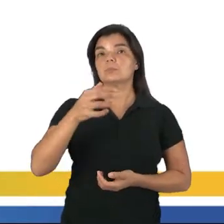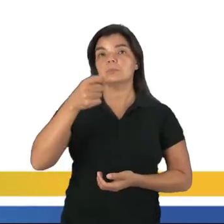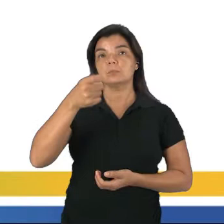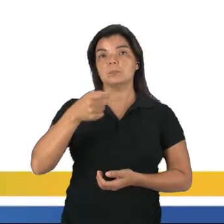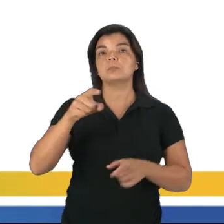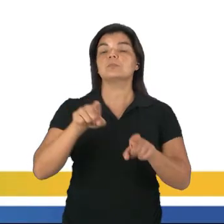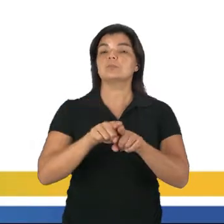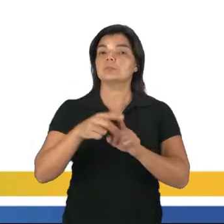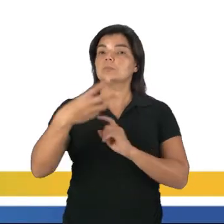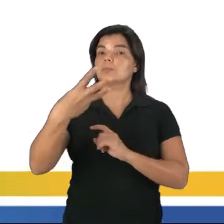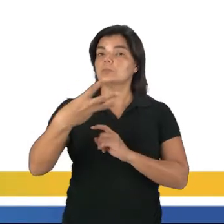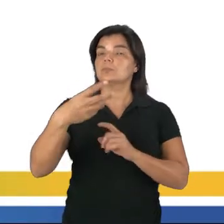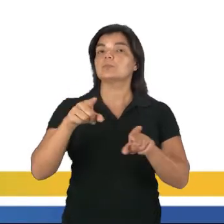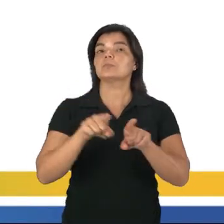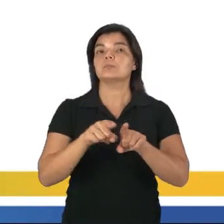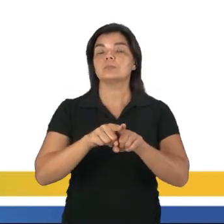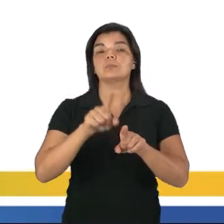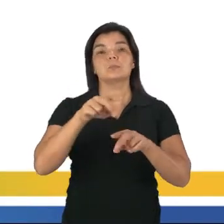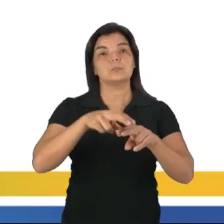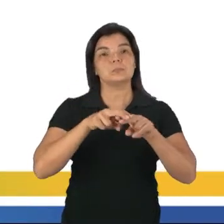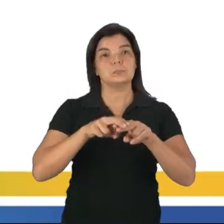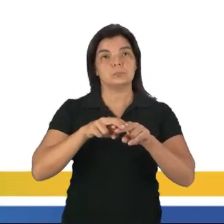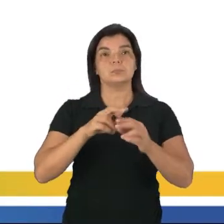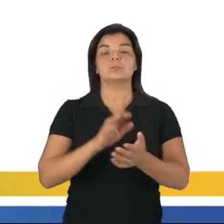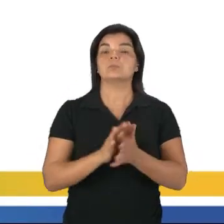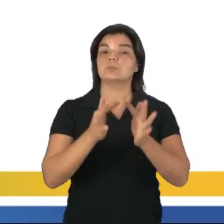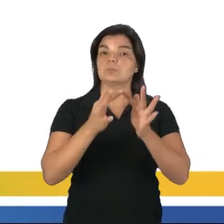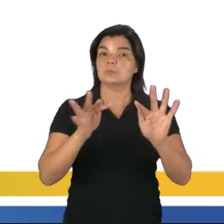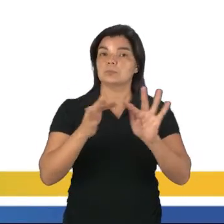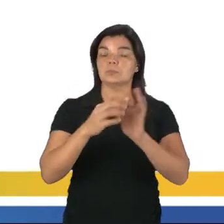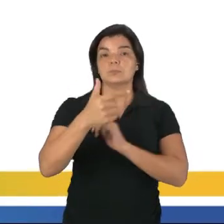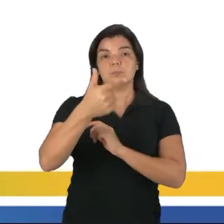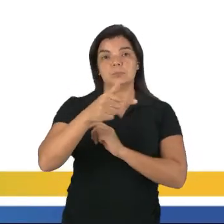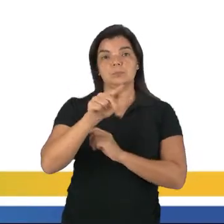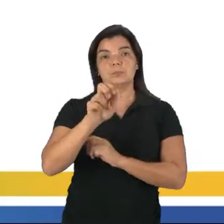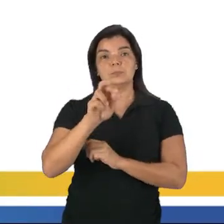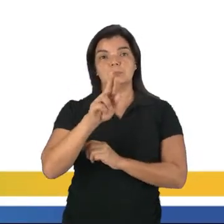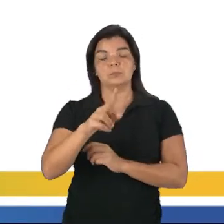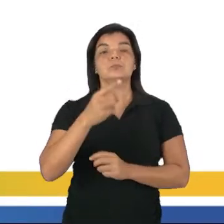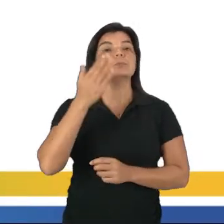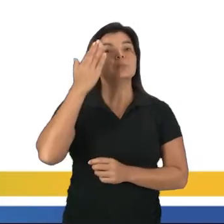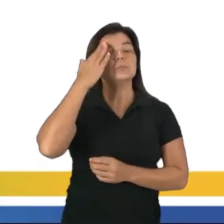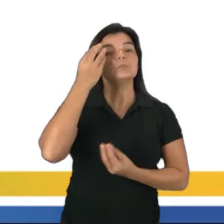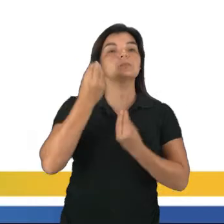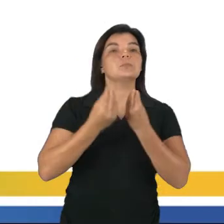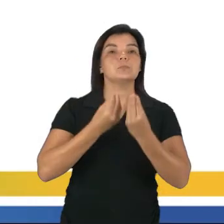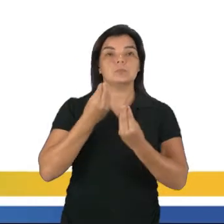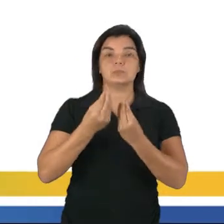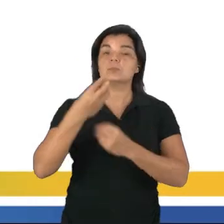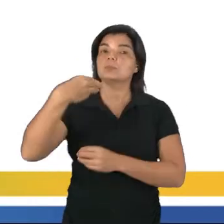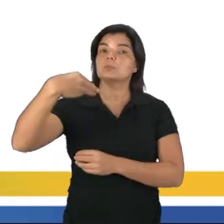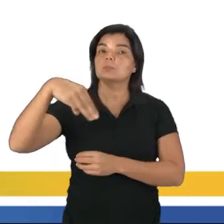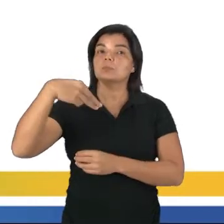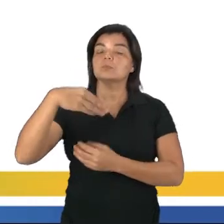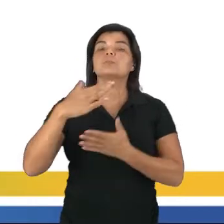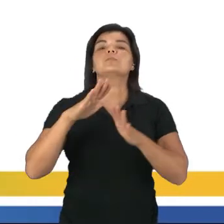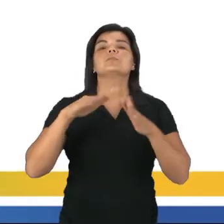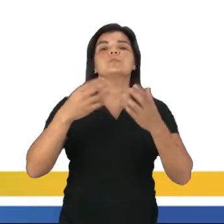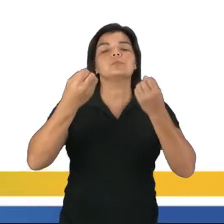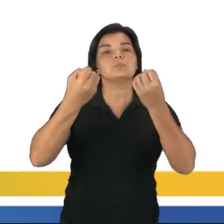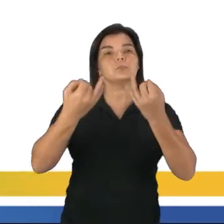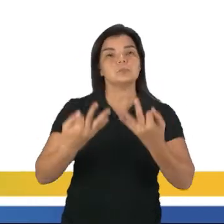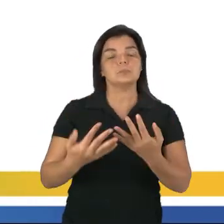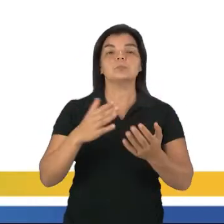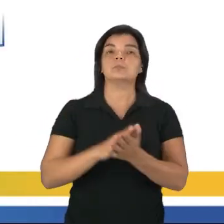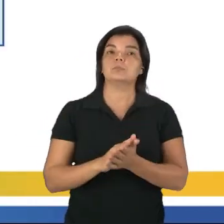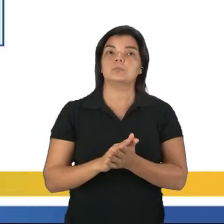função também, certo? Então, é por isso que nós chamamos de função do segundo grau. Vamos entender agora, em termos matemáticos, qual é a definição